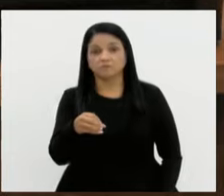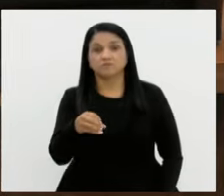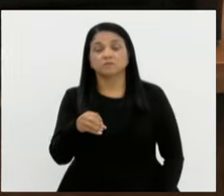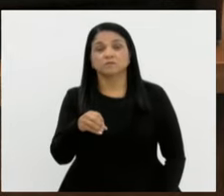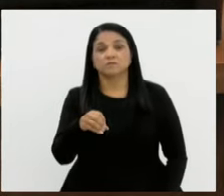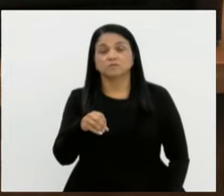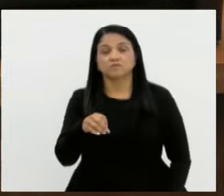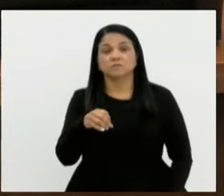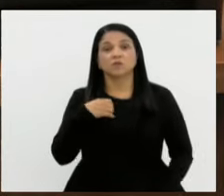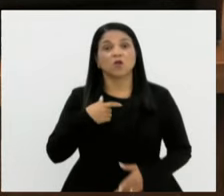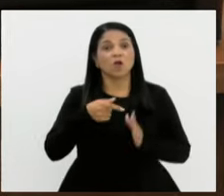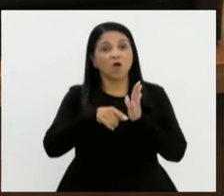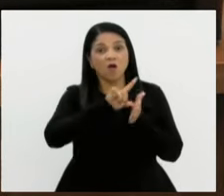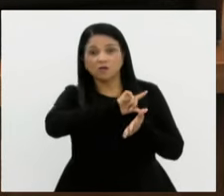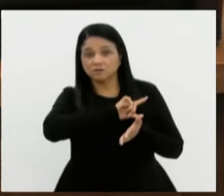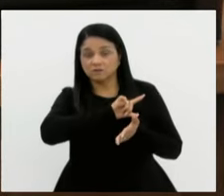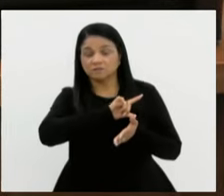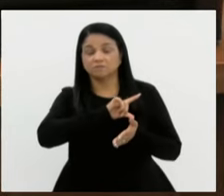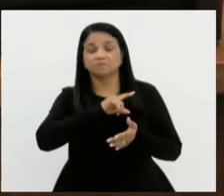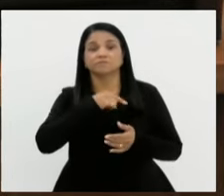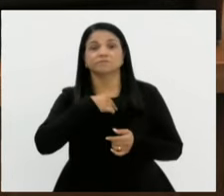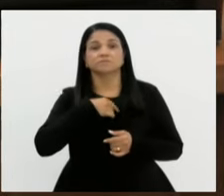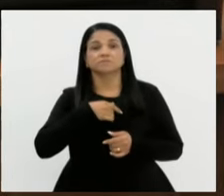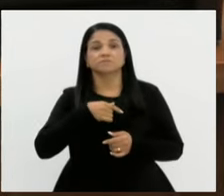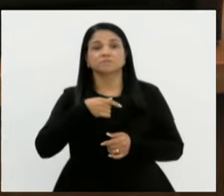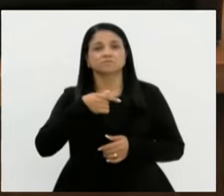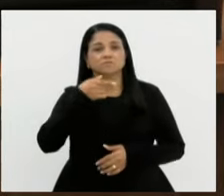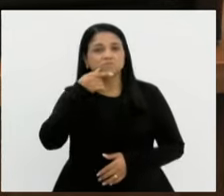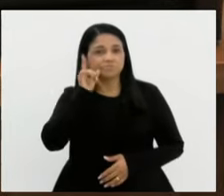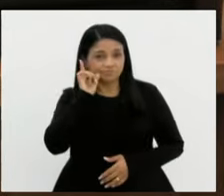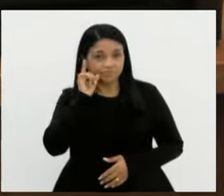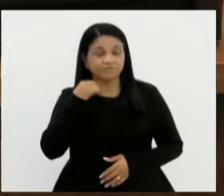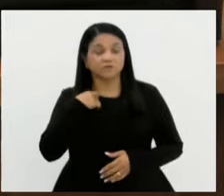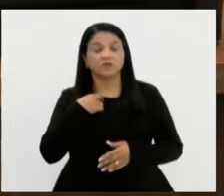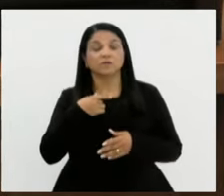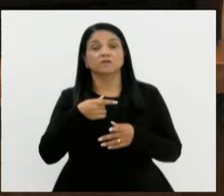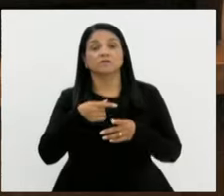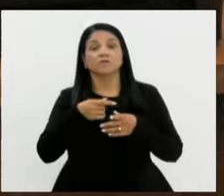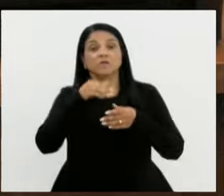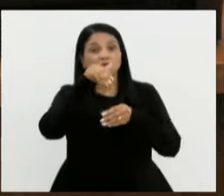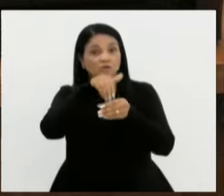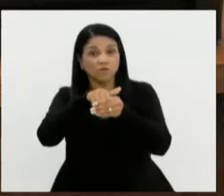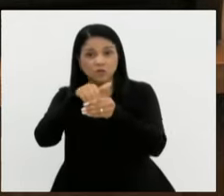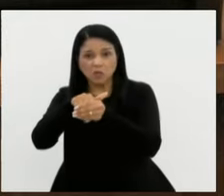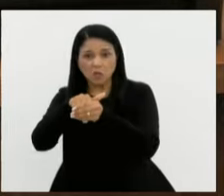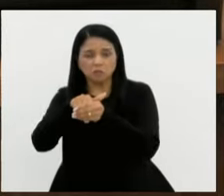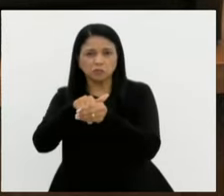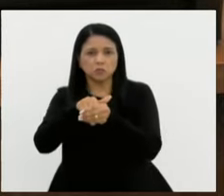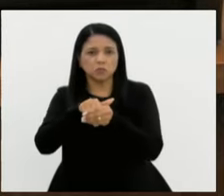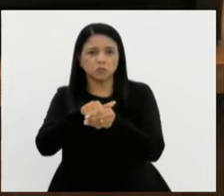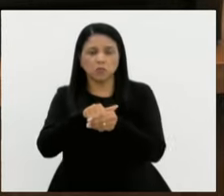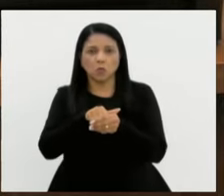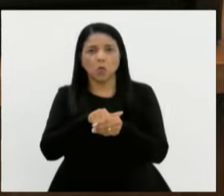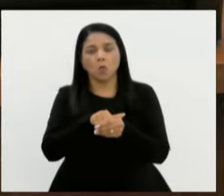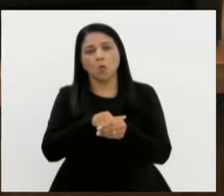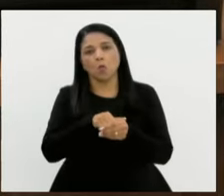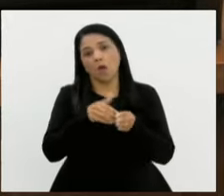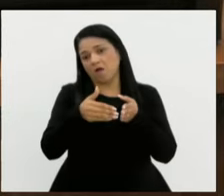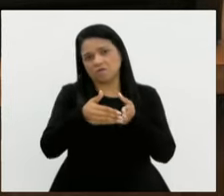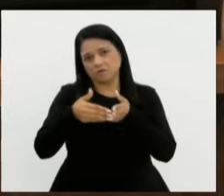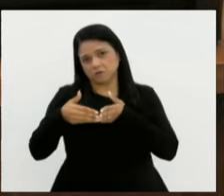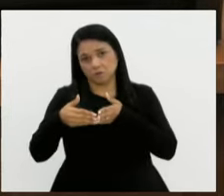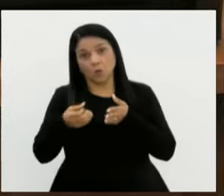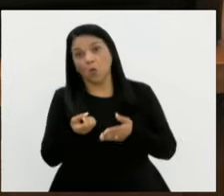ontem votamos não necessariamente a permanência ou o afastamento da deputada Lucinha. Isso tem que ficar muito